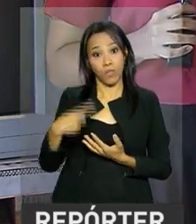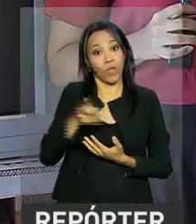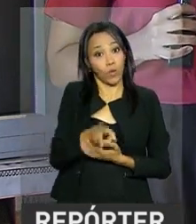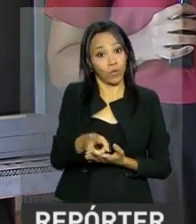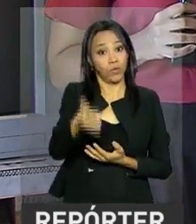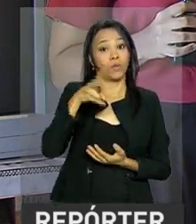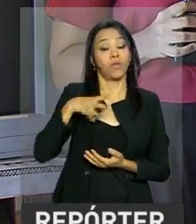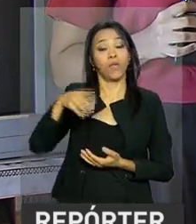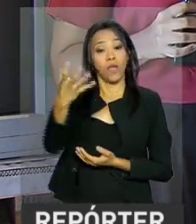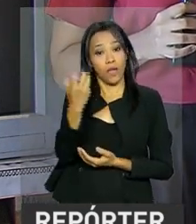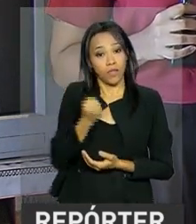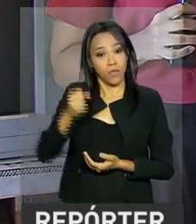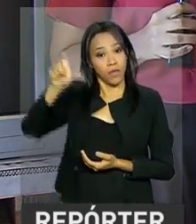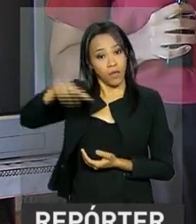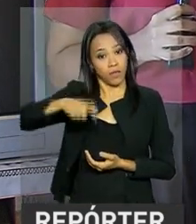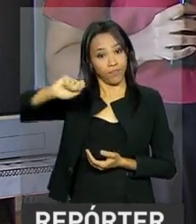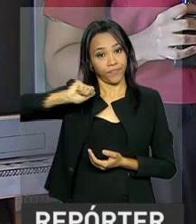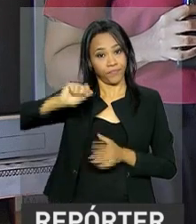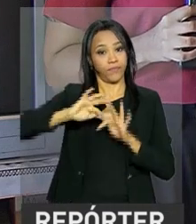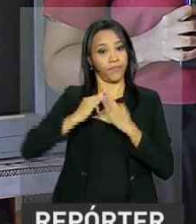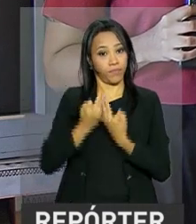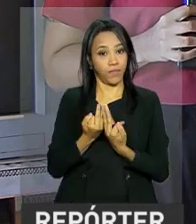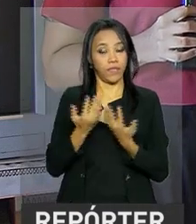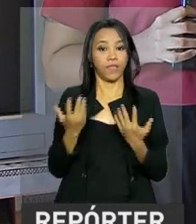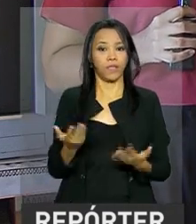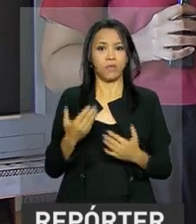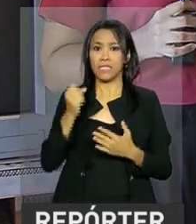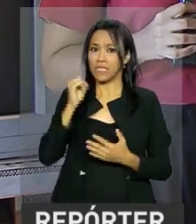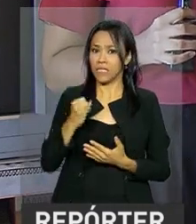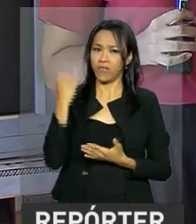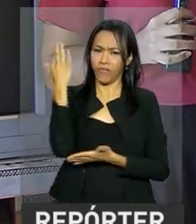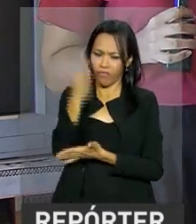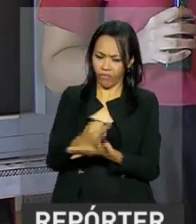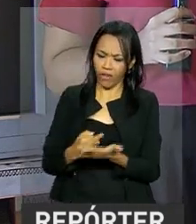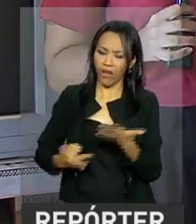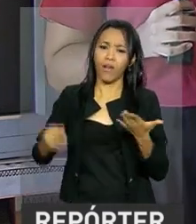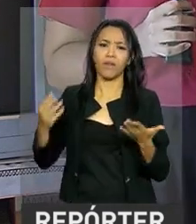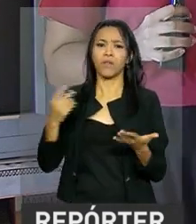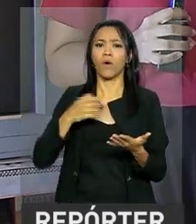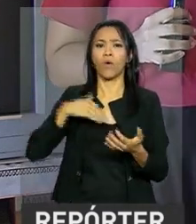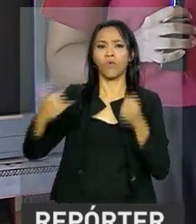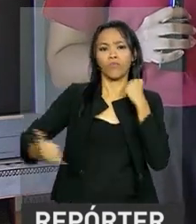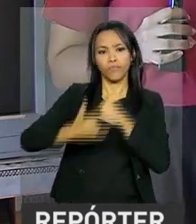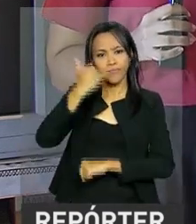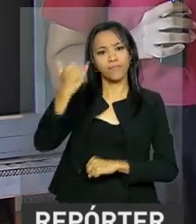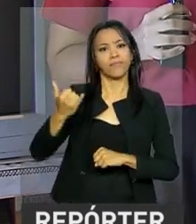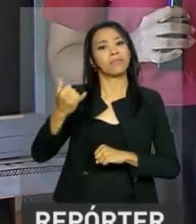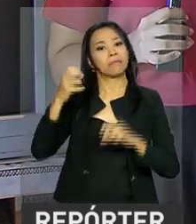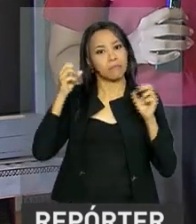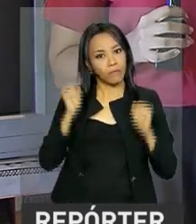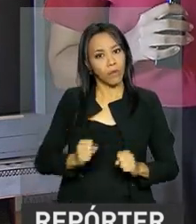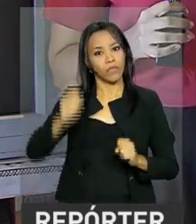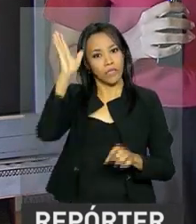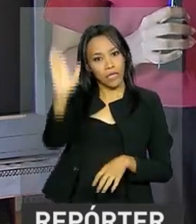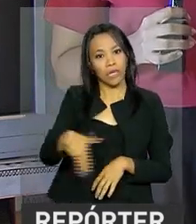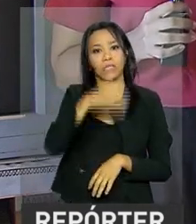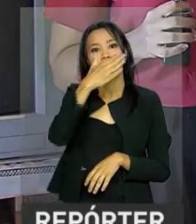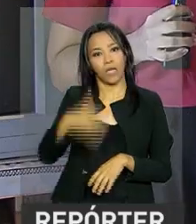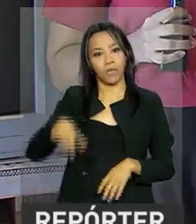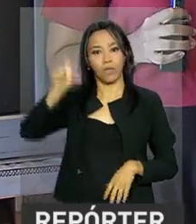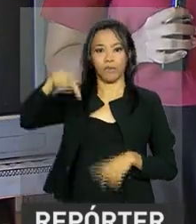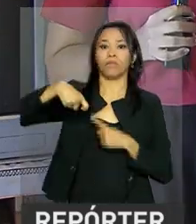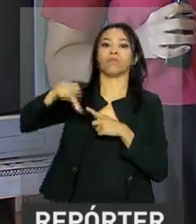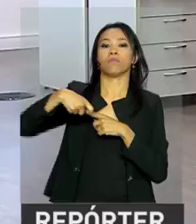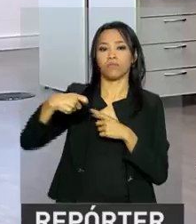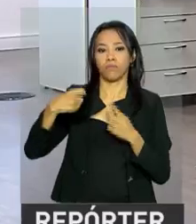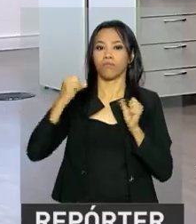continue recebendo Bolsa Família a baixa frequência ou a ausência escolar podem levar ao cancelamento ou ao bloqueio